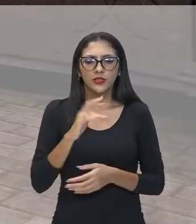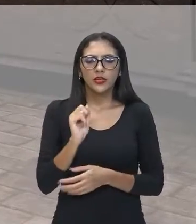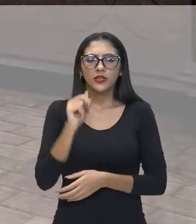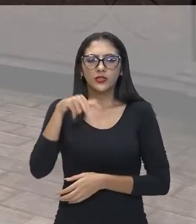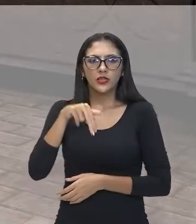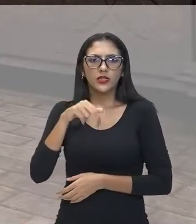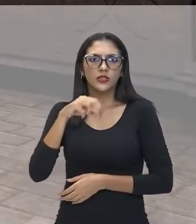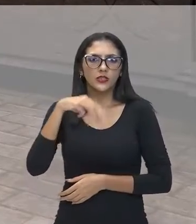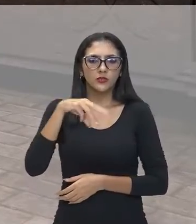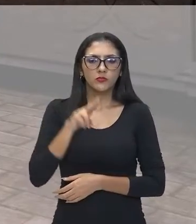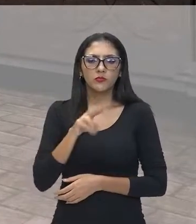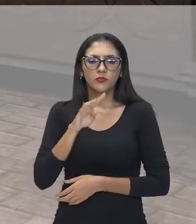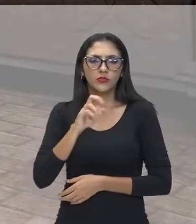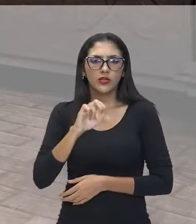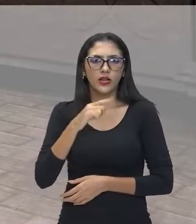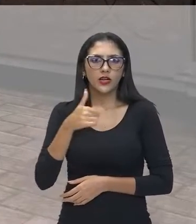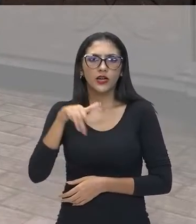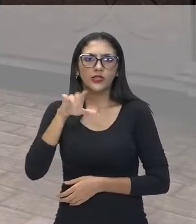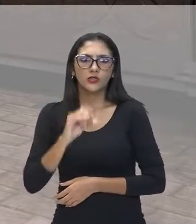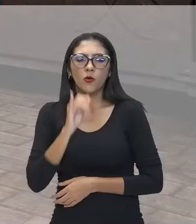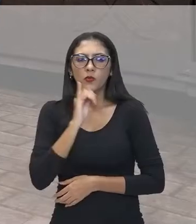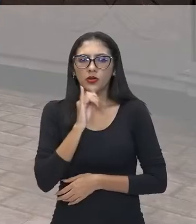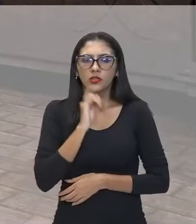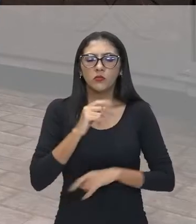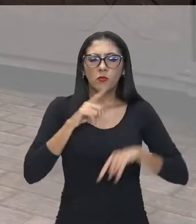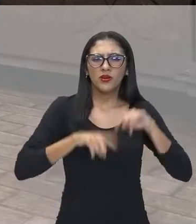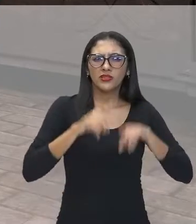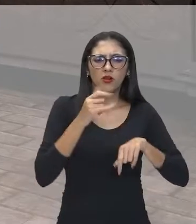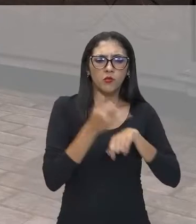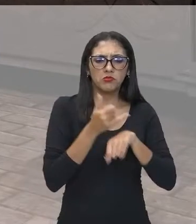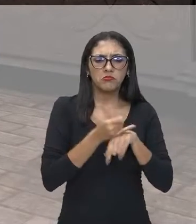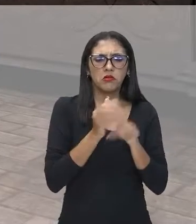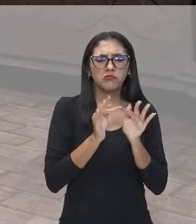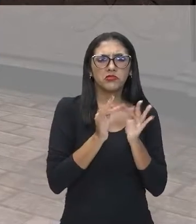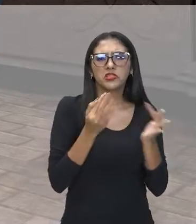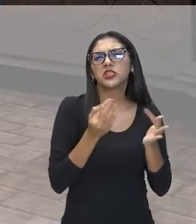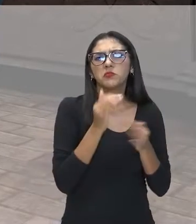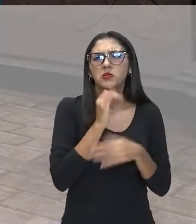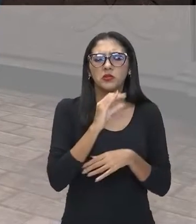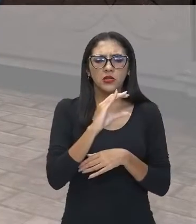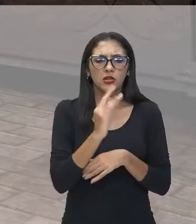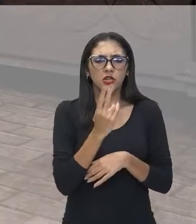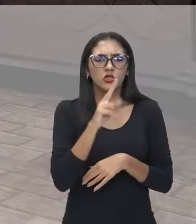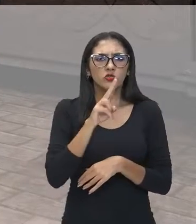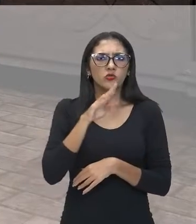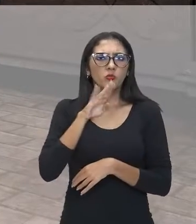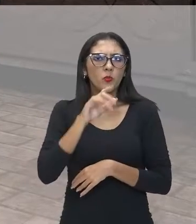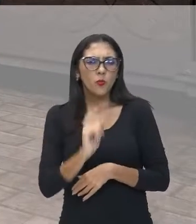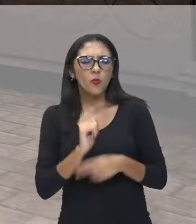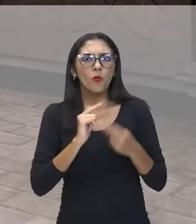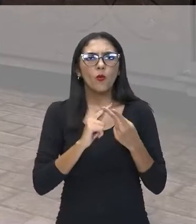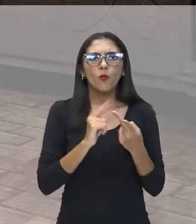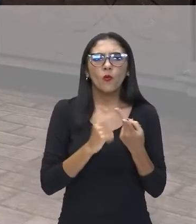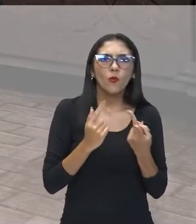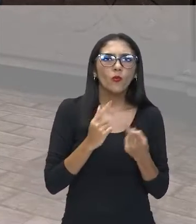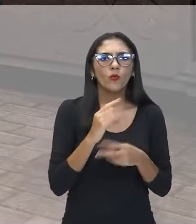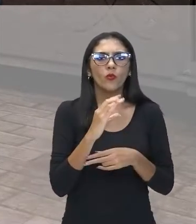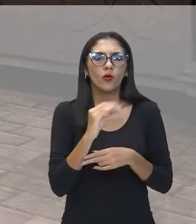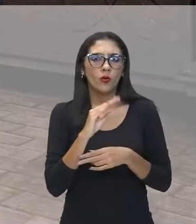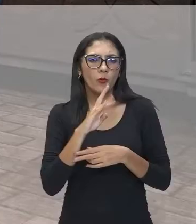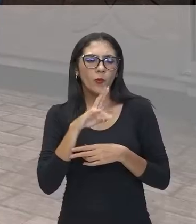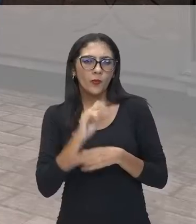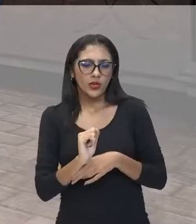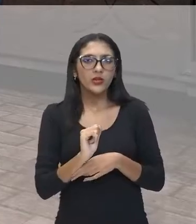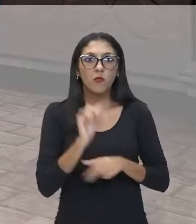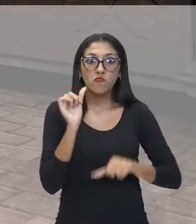transmutação, transformar metais comuns, chumbo, cobre, em preciosos como